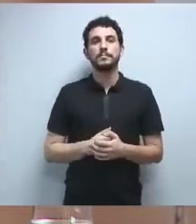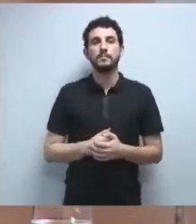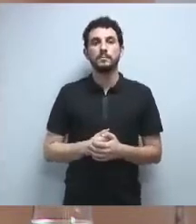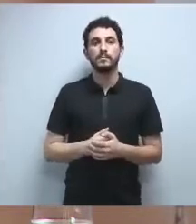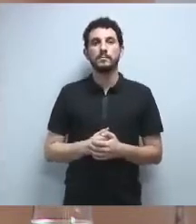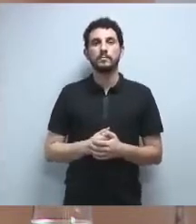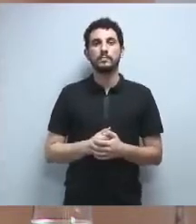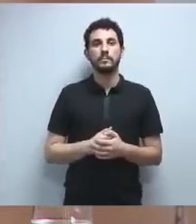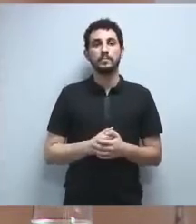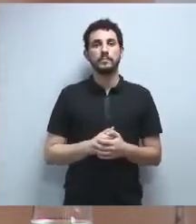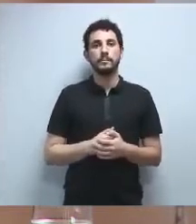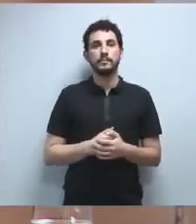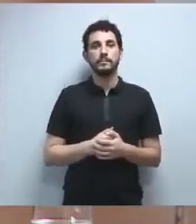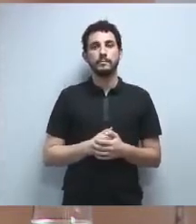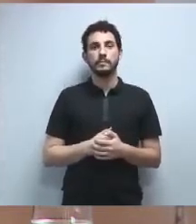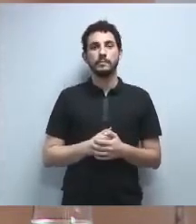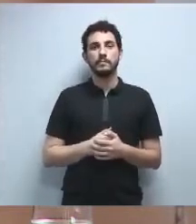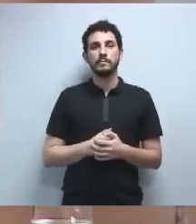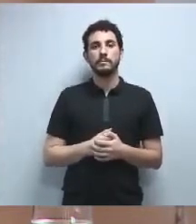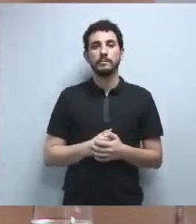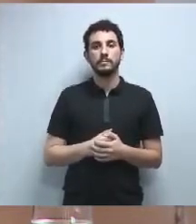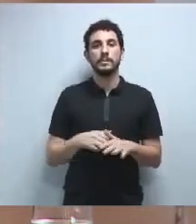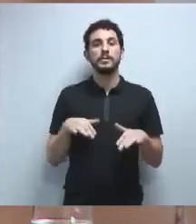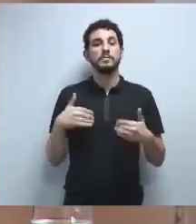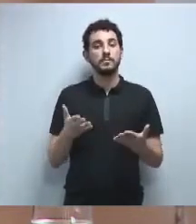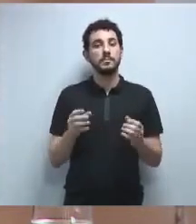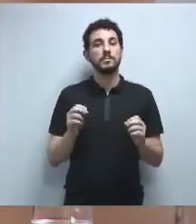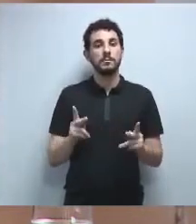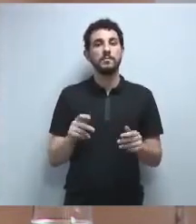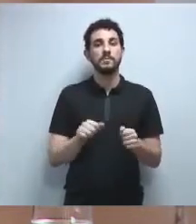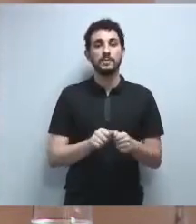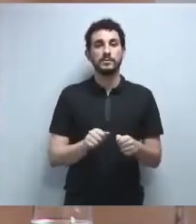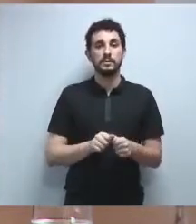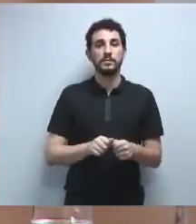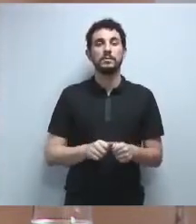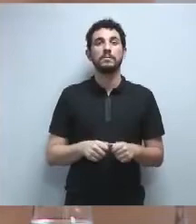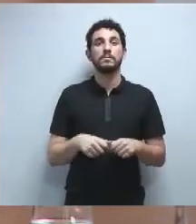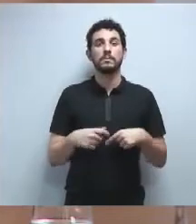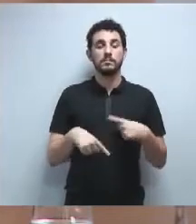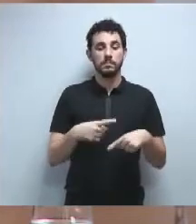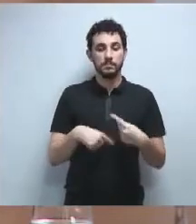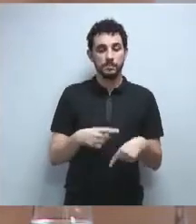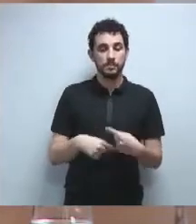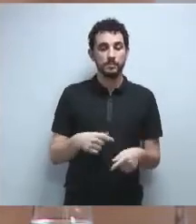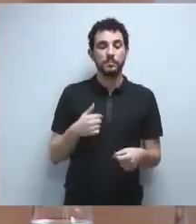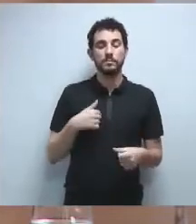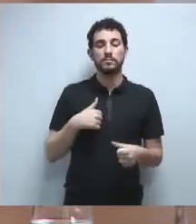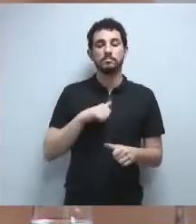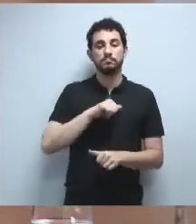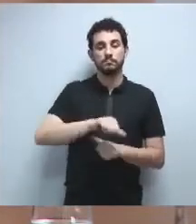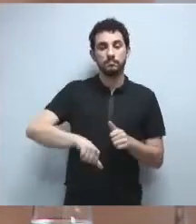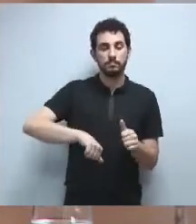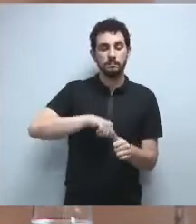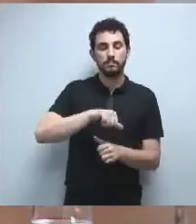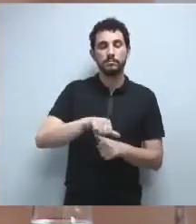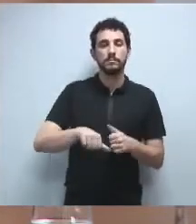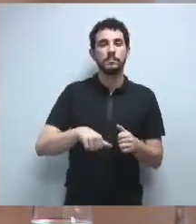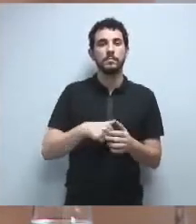e assim foi feito depois eu me tornei um